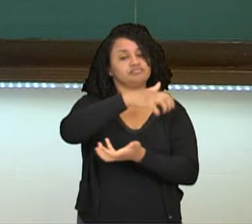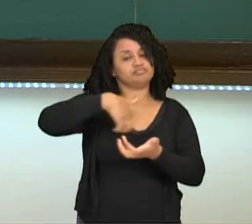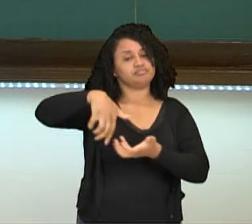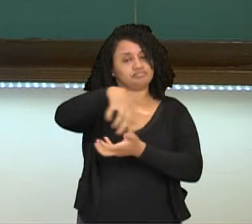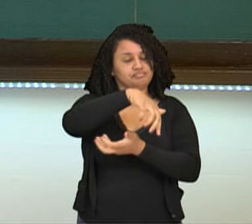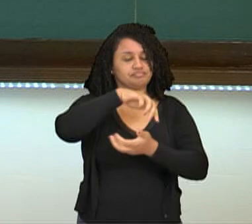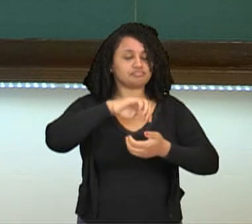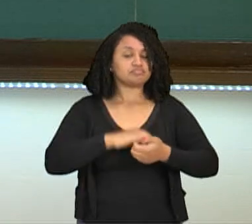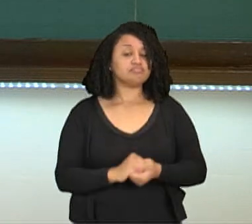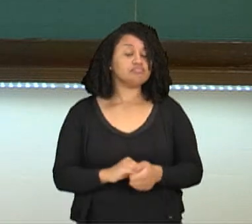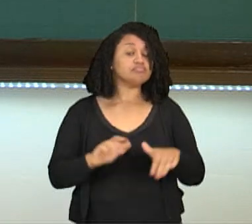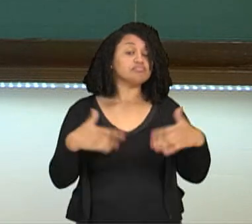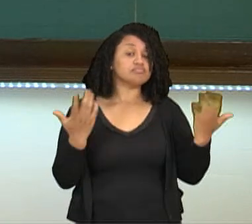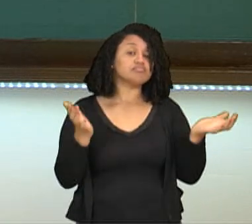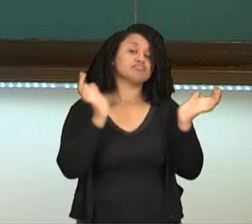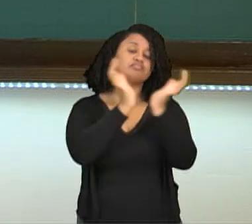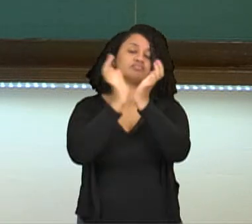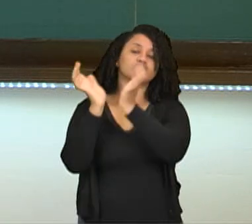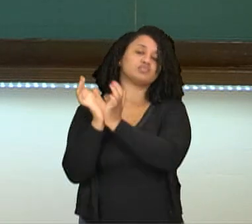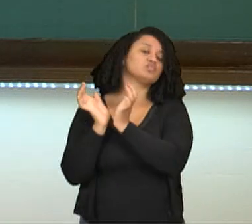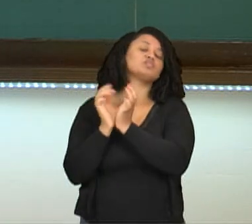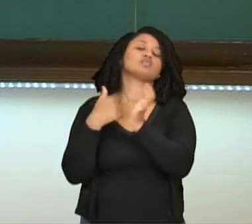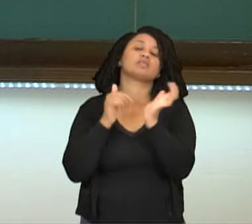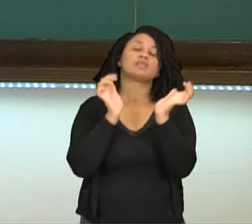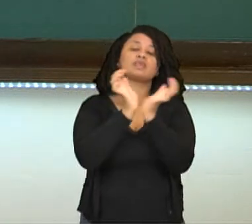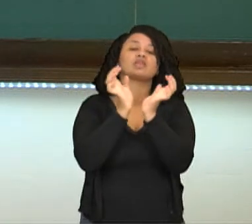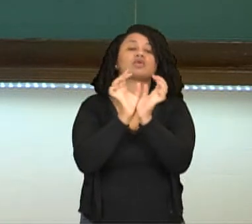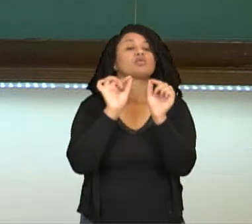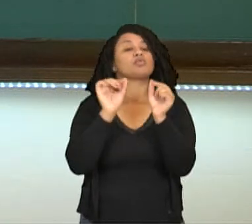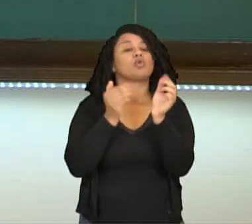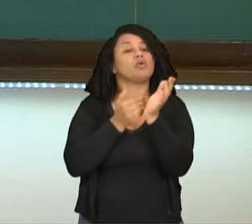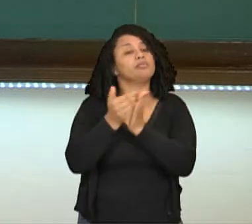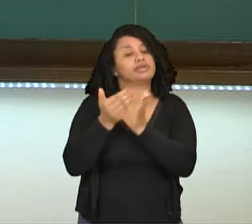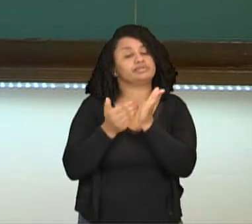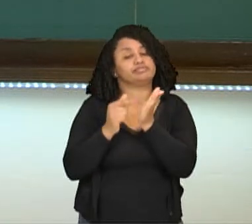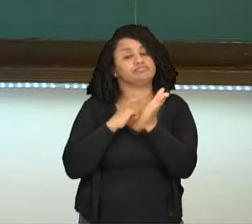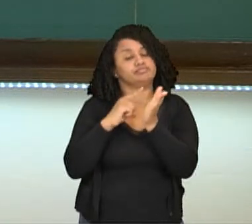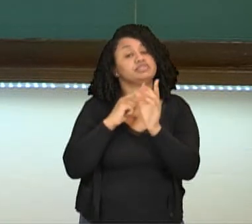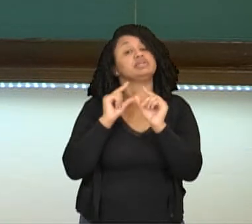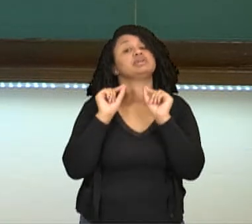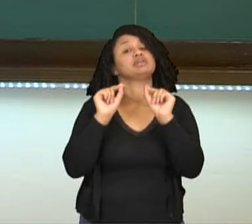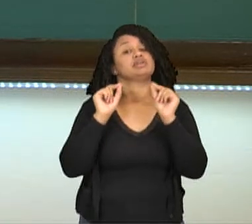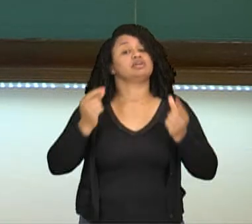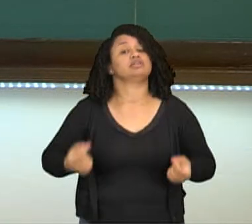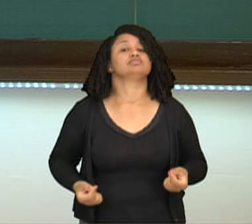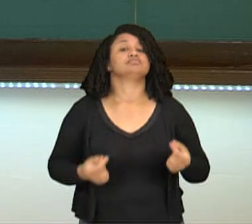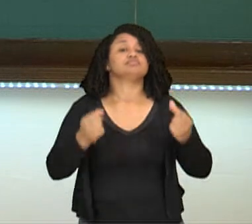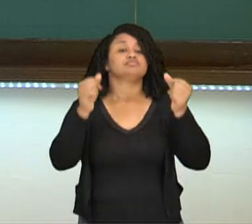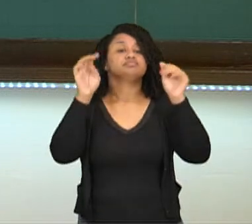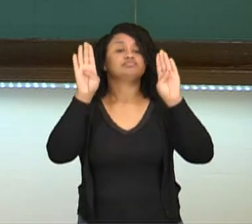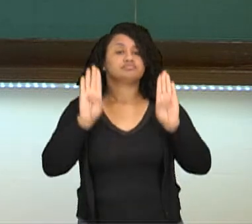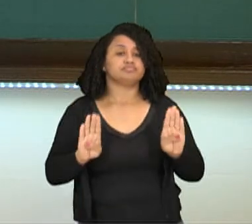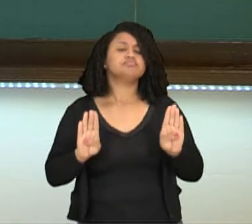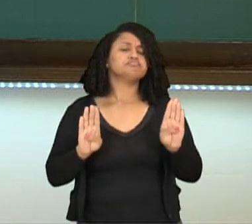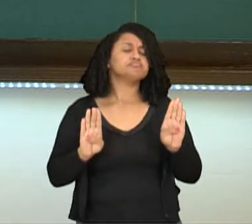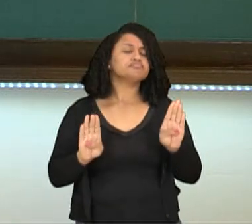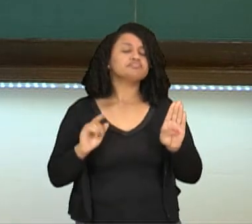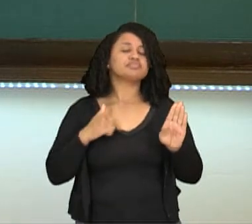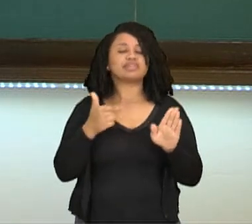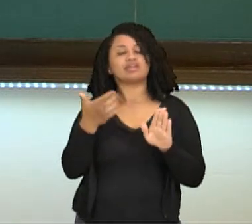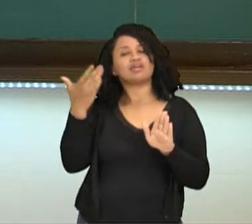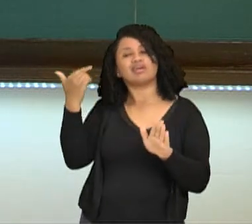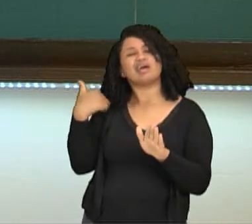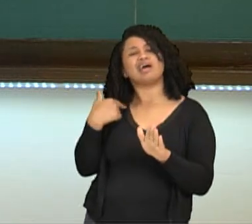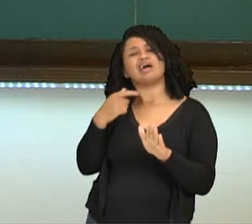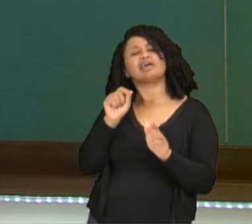olha só, um grupo, né, uma classe social vai aparecer, que são os burgueses. Os burgueses, naquela época,